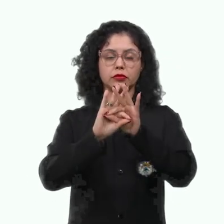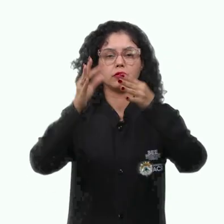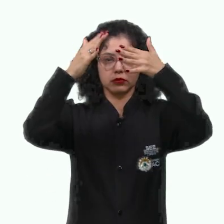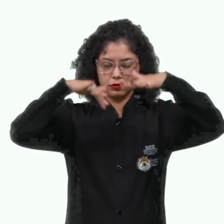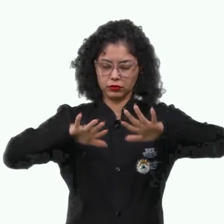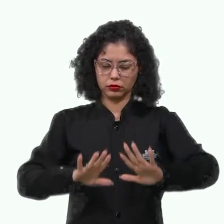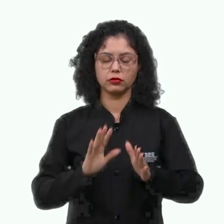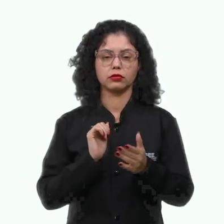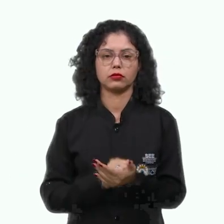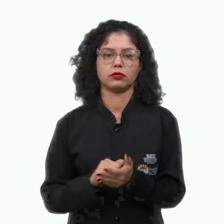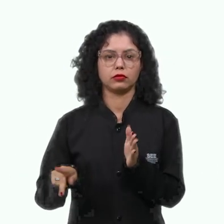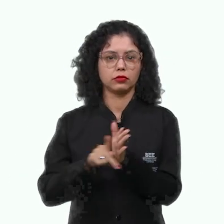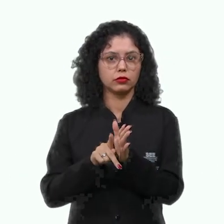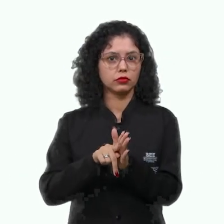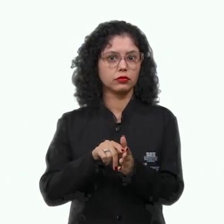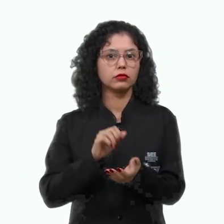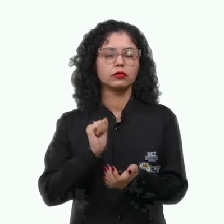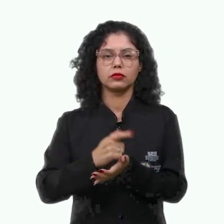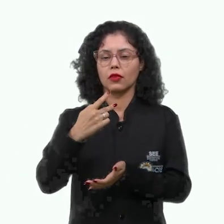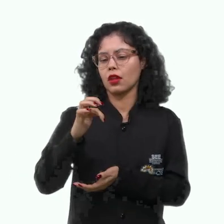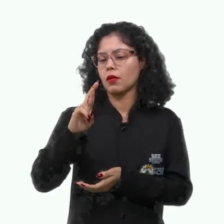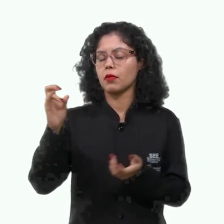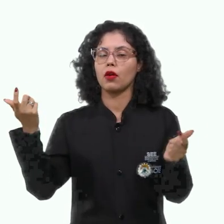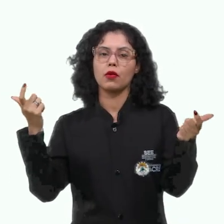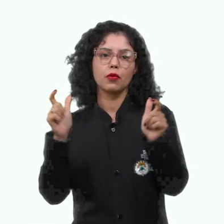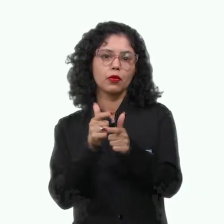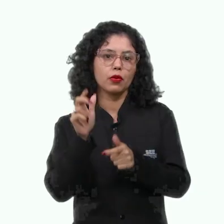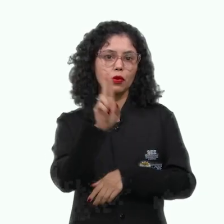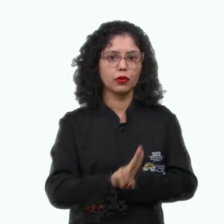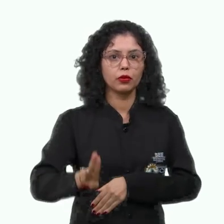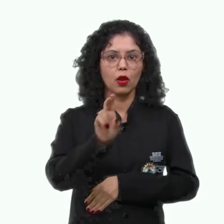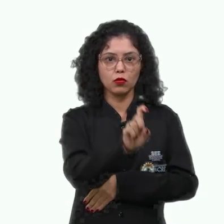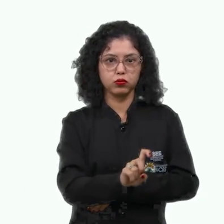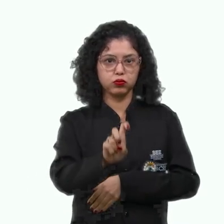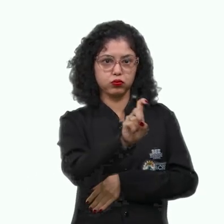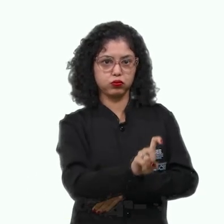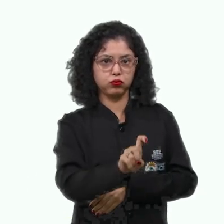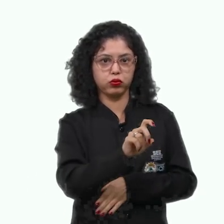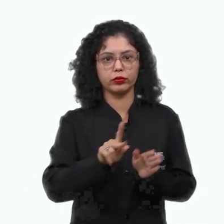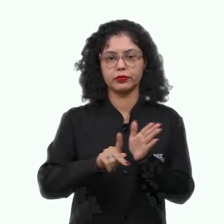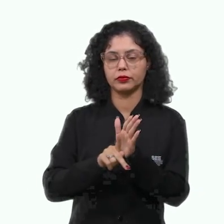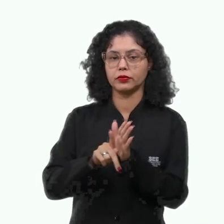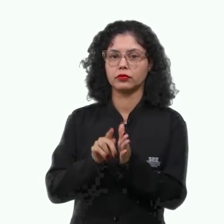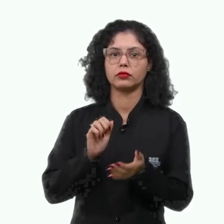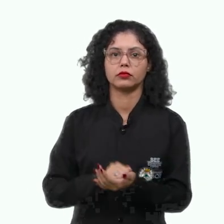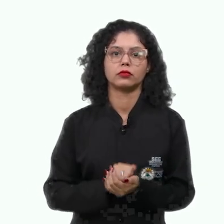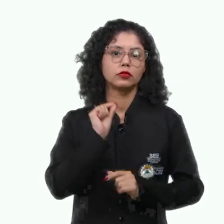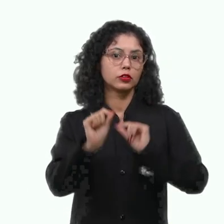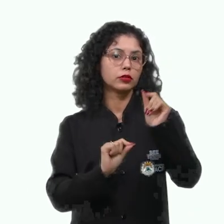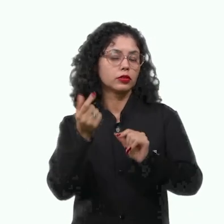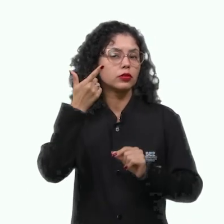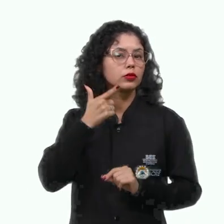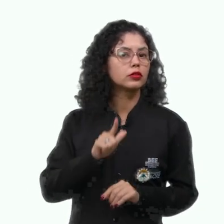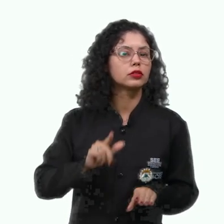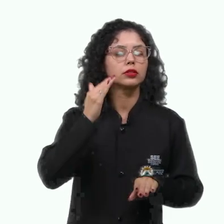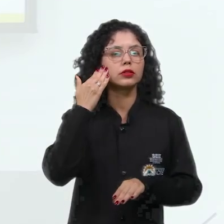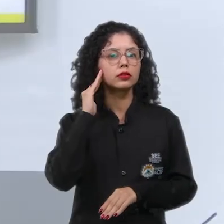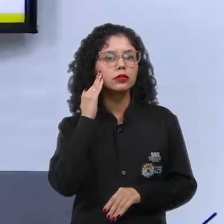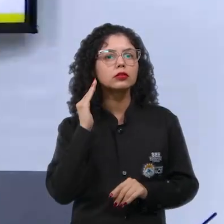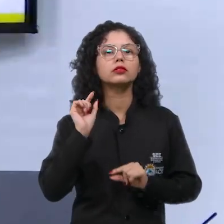naturais contra pragas, reduzindo o uso de agrotóxico. Como assim? O que você consegue